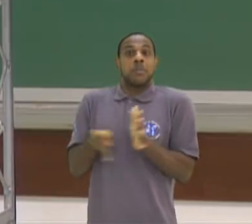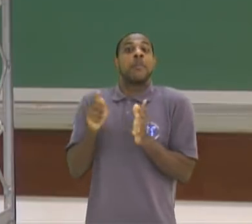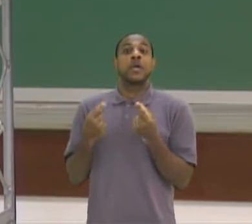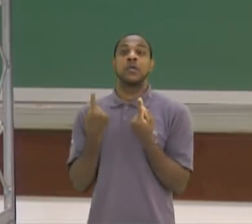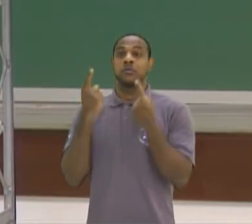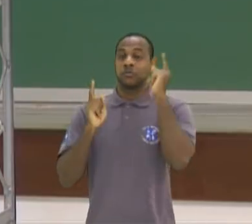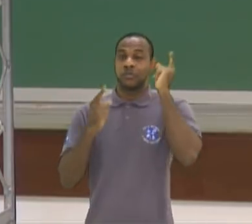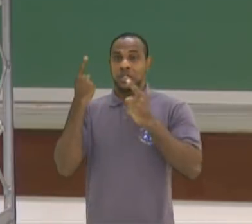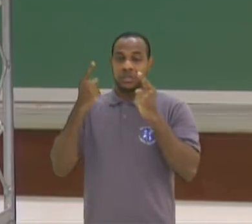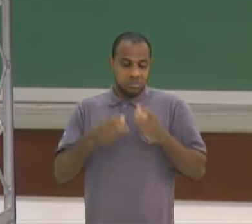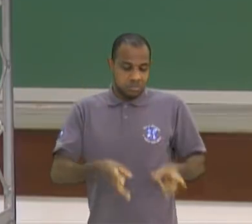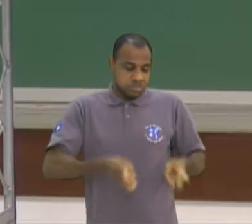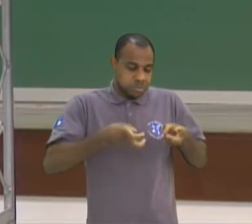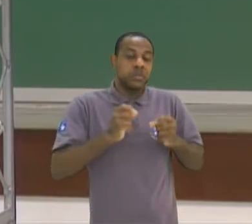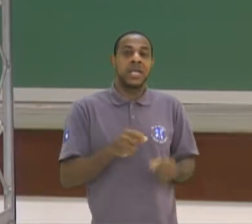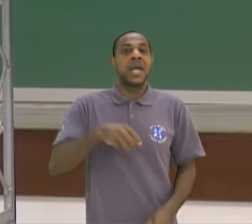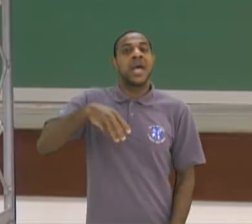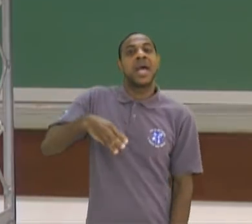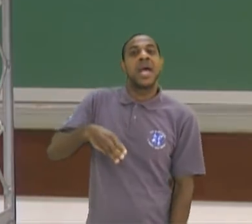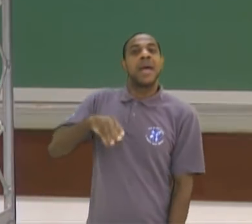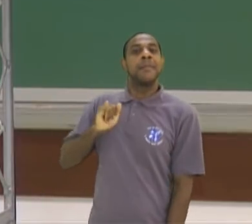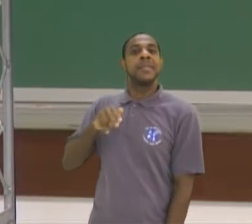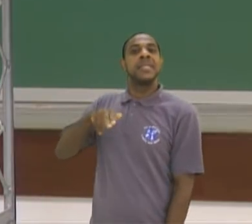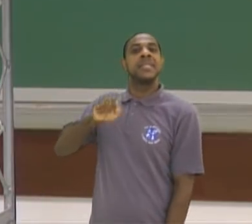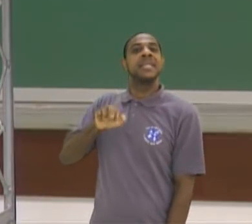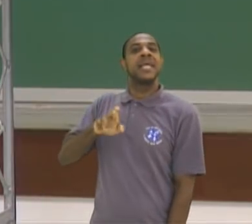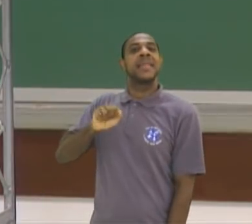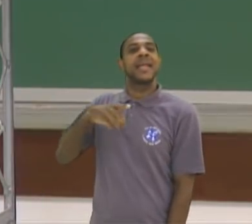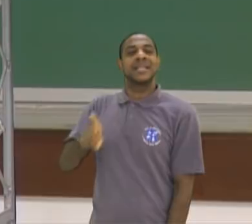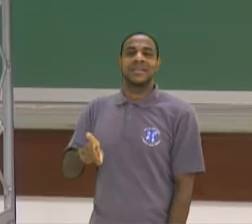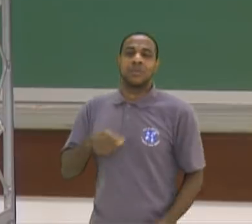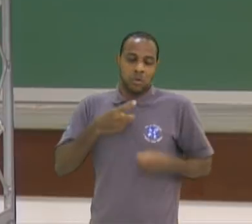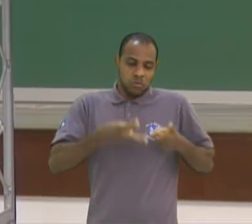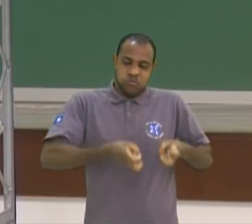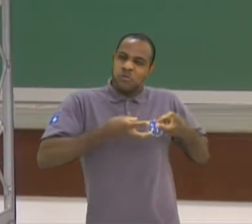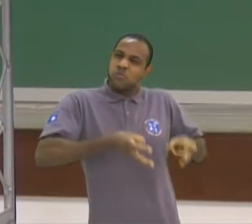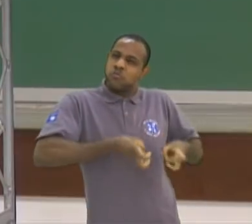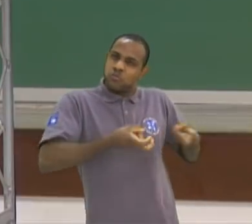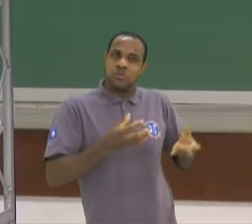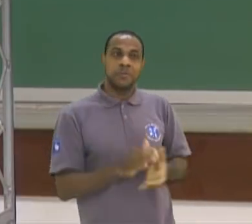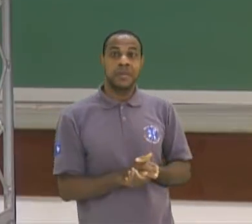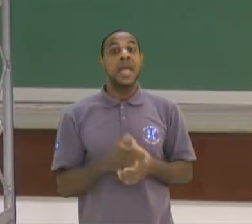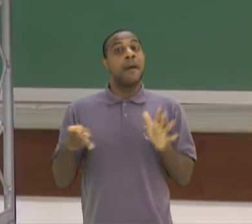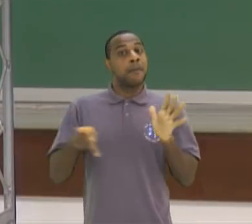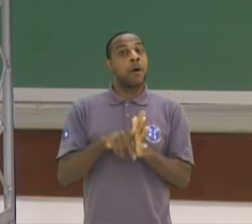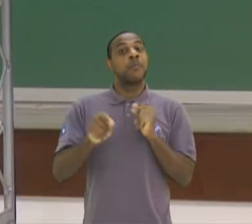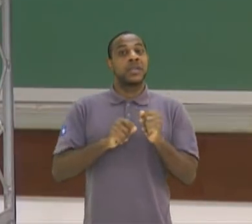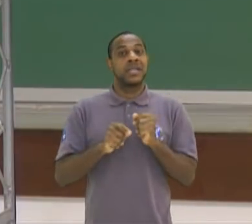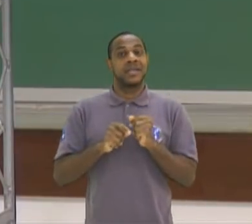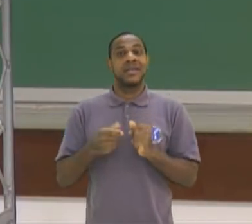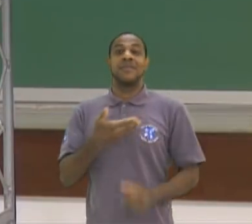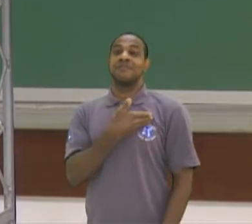Chile, a mineração, e tudo passava a ser propriedade do Estado. Ainda